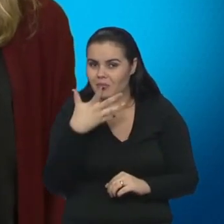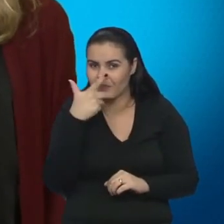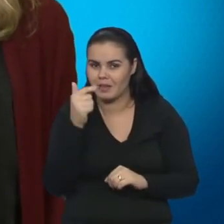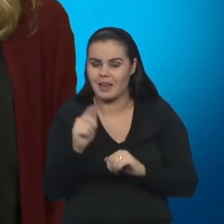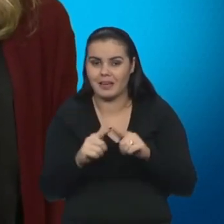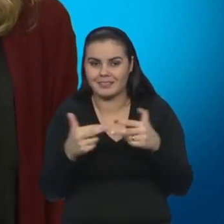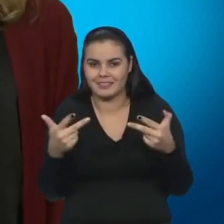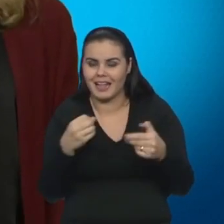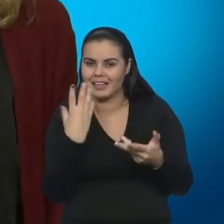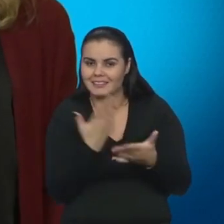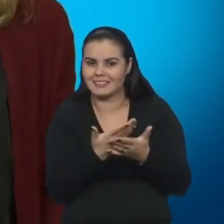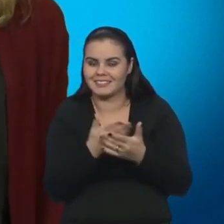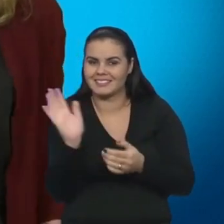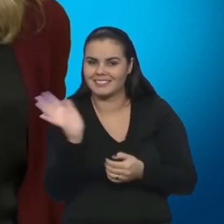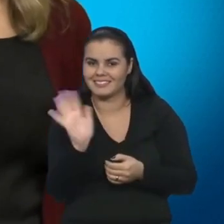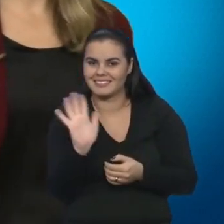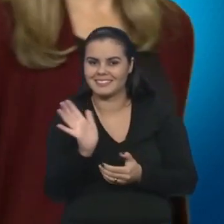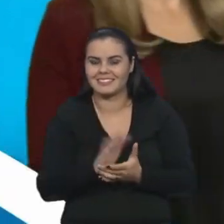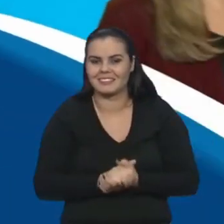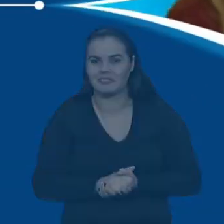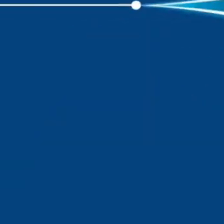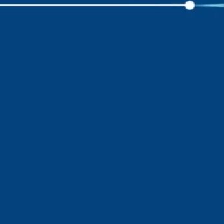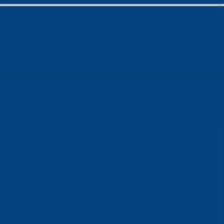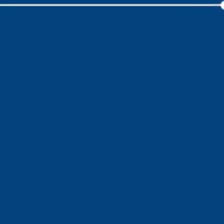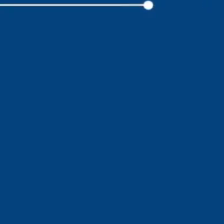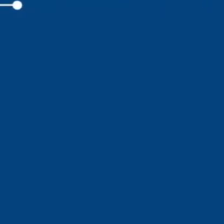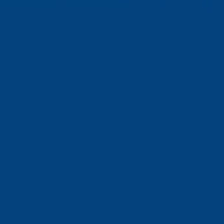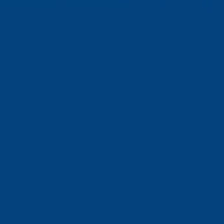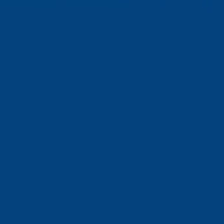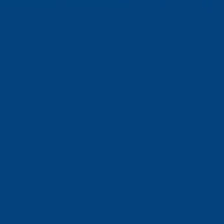acabamentos. Bons estudos e até mais!